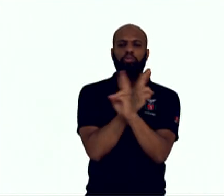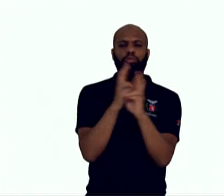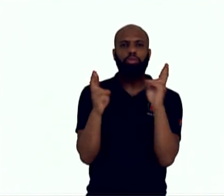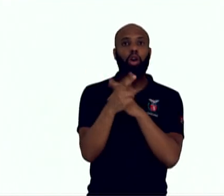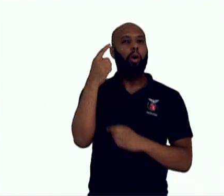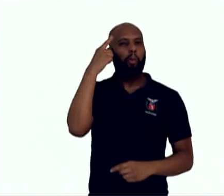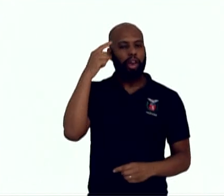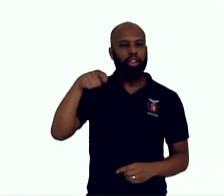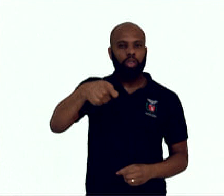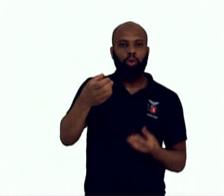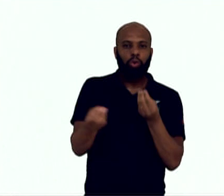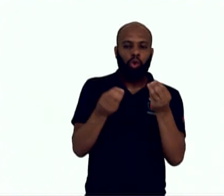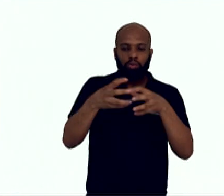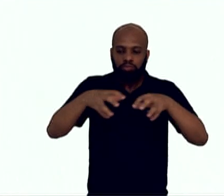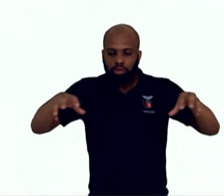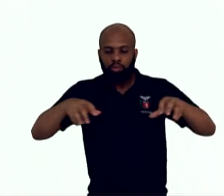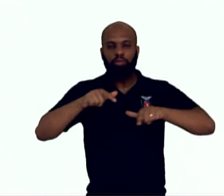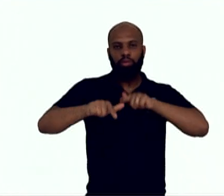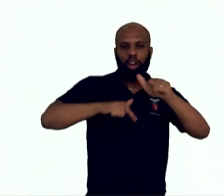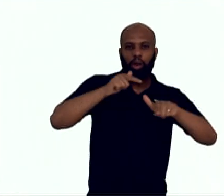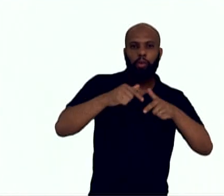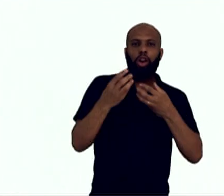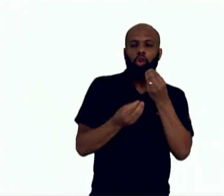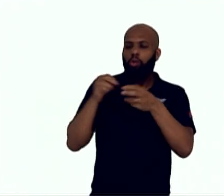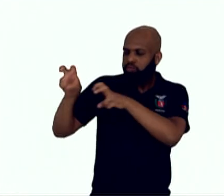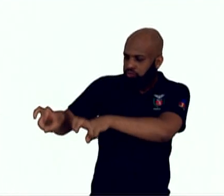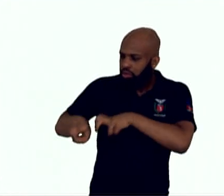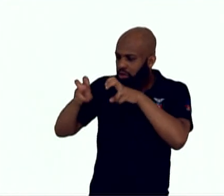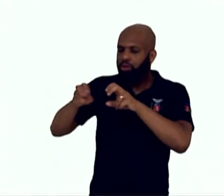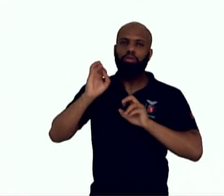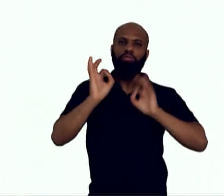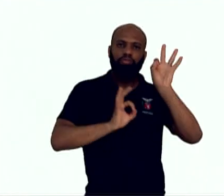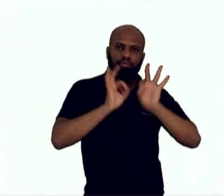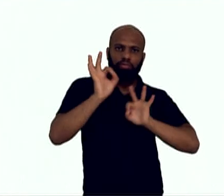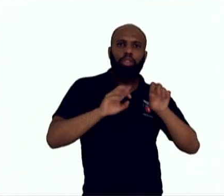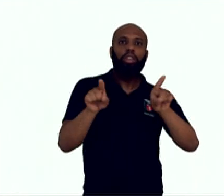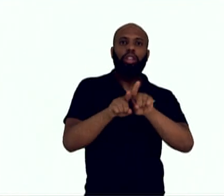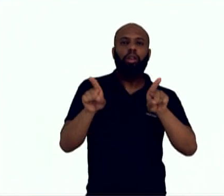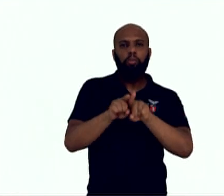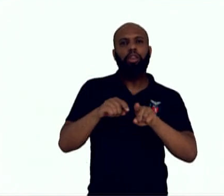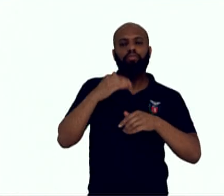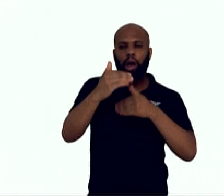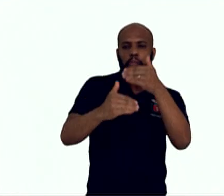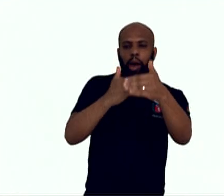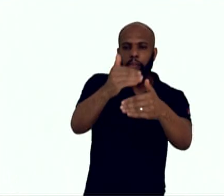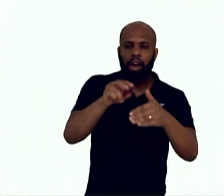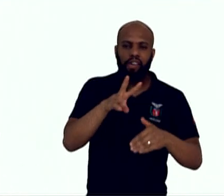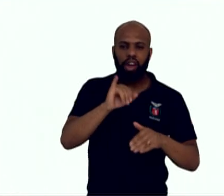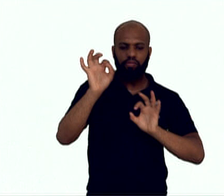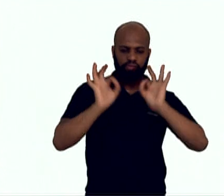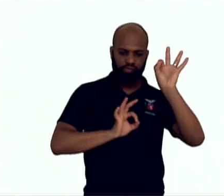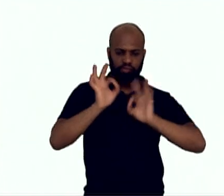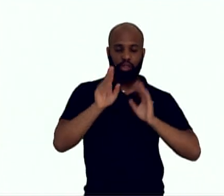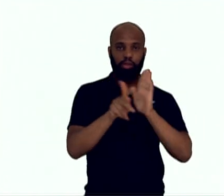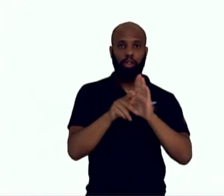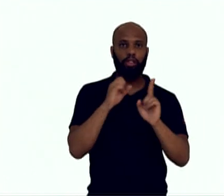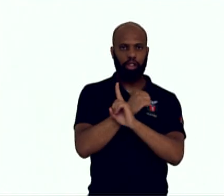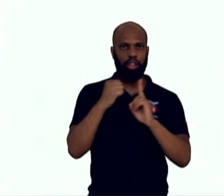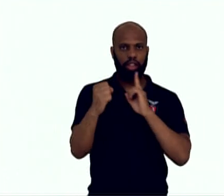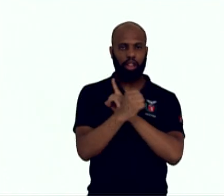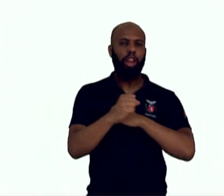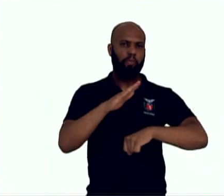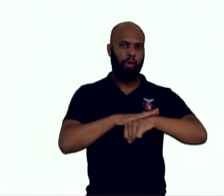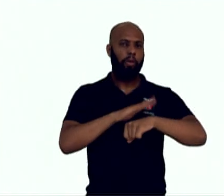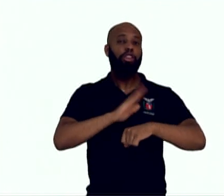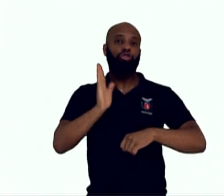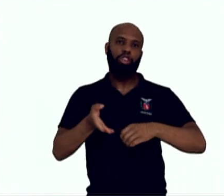divisões das tarefas, como que uma agricultura precisa fazer uma organização e assim vai sistematizando a sociedade. Daqui a pouquinho